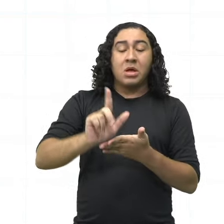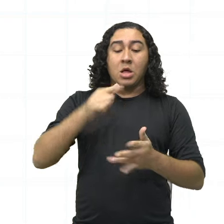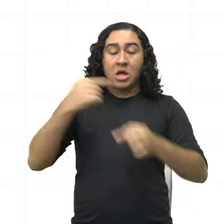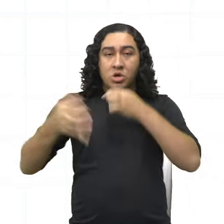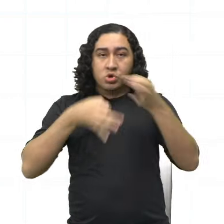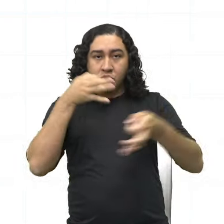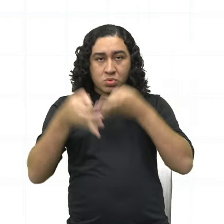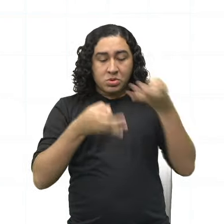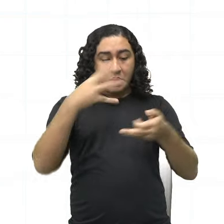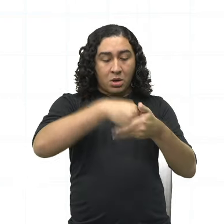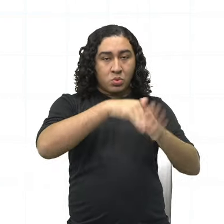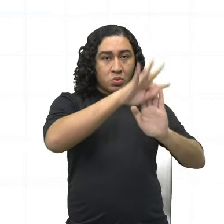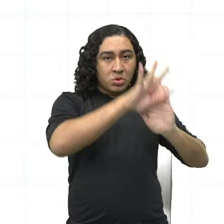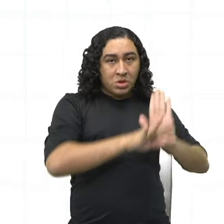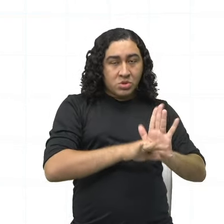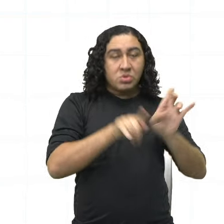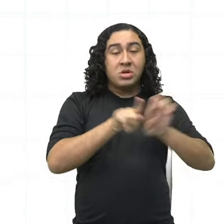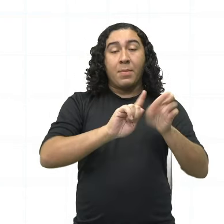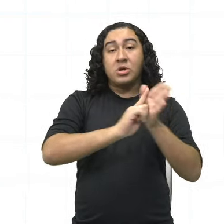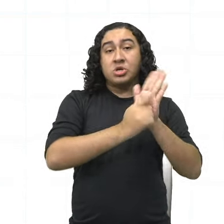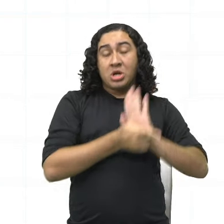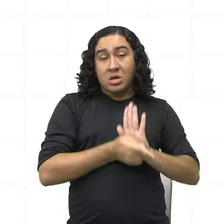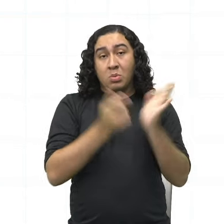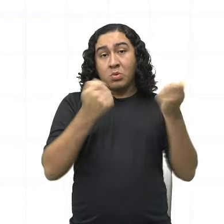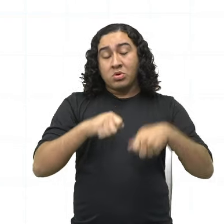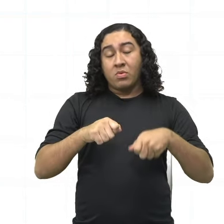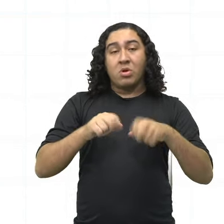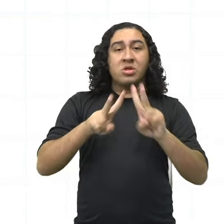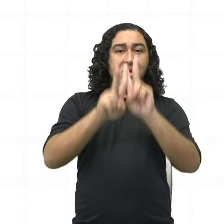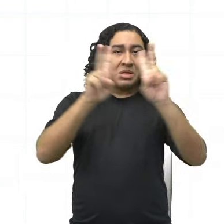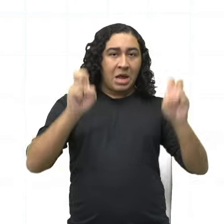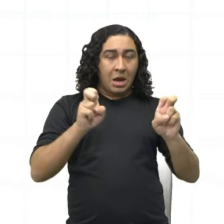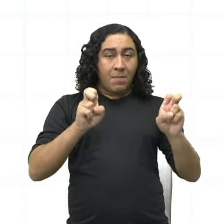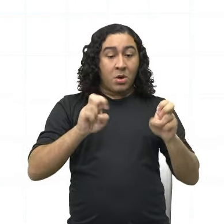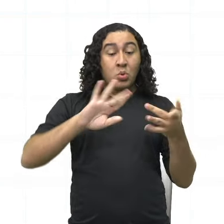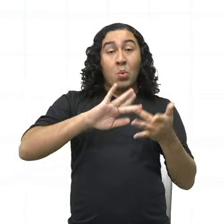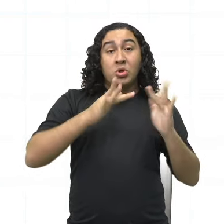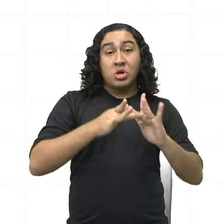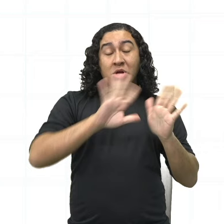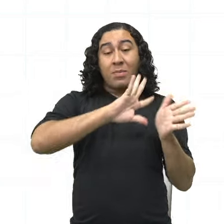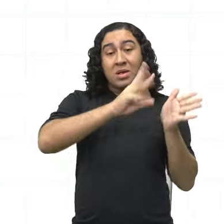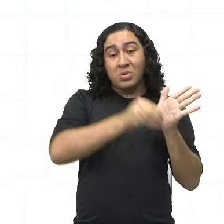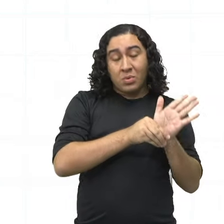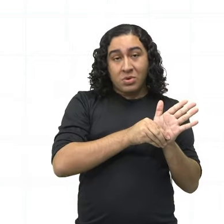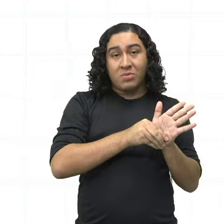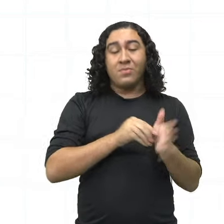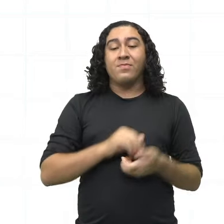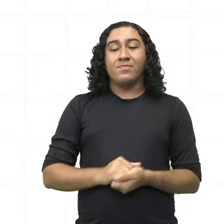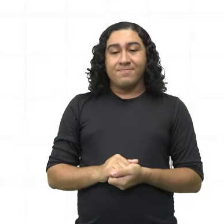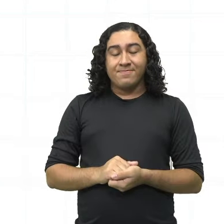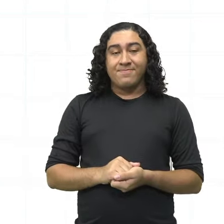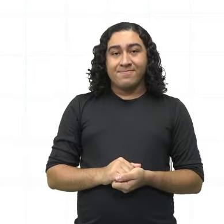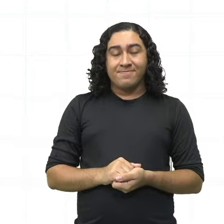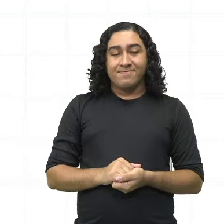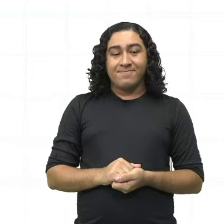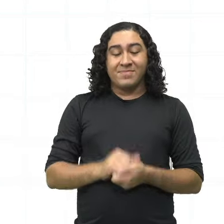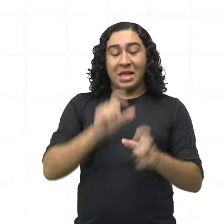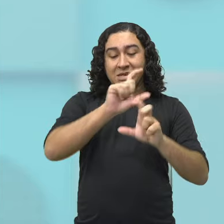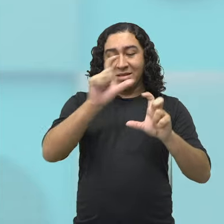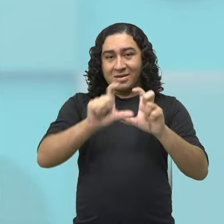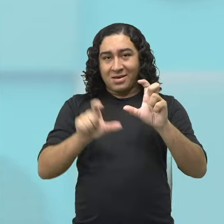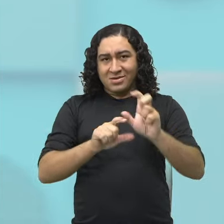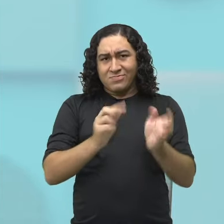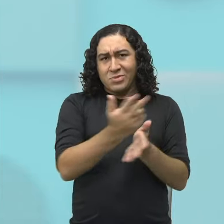persuasivo, gêneros a serem trabalhados, priorizando temas amazônicos como tirinhas, charges e